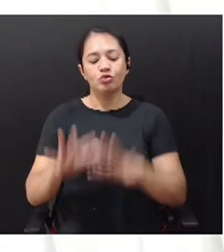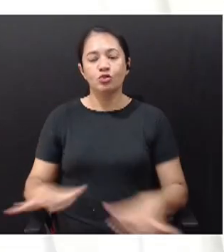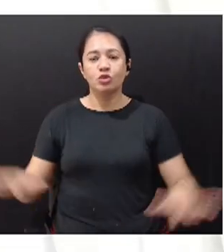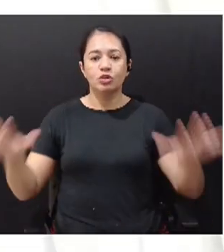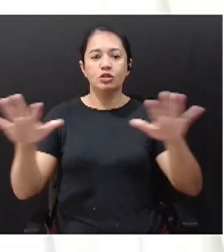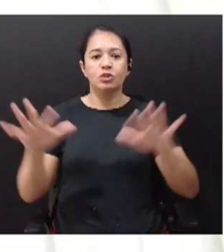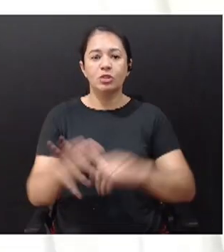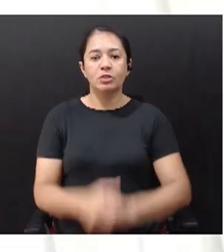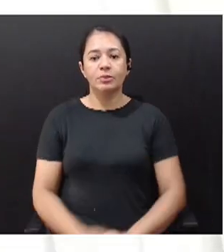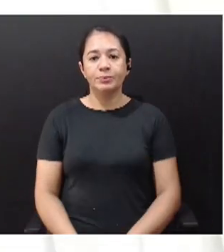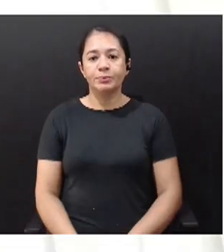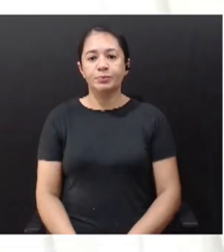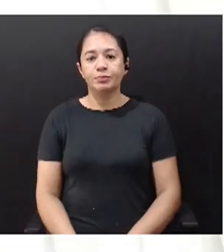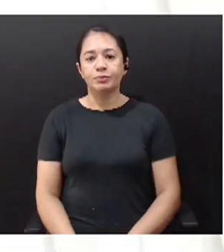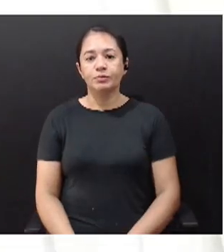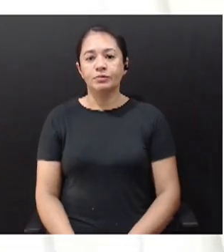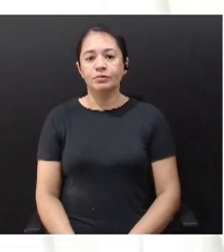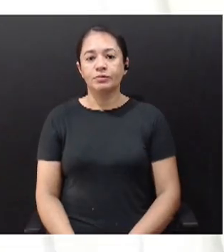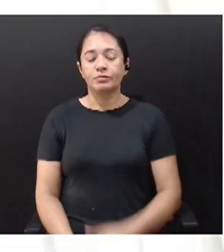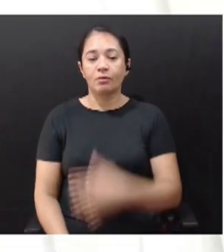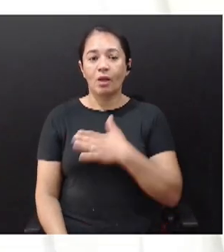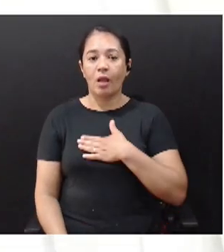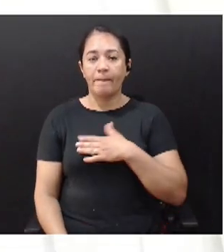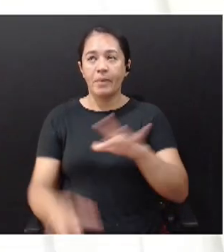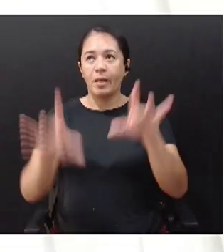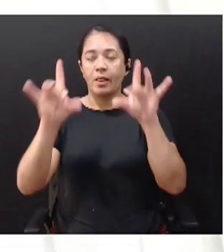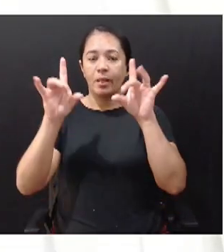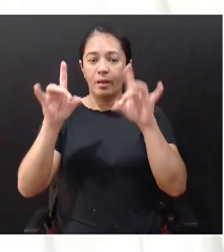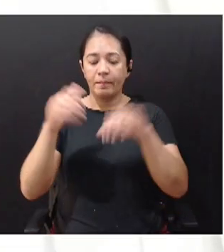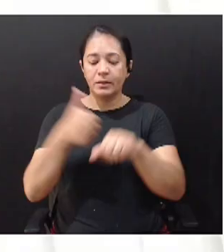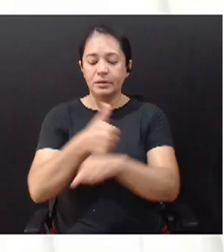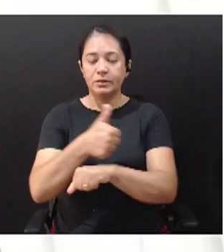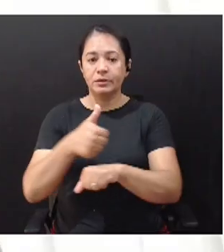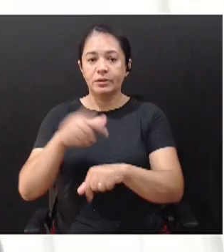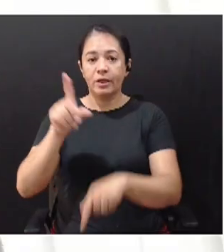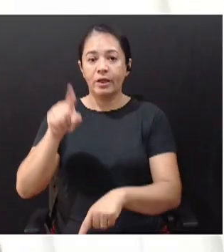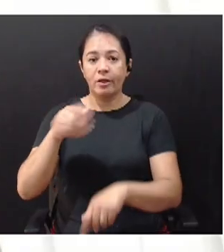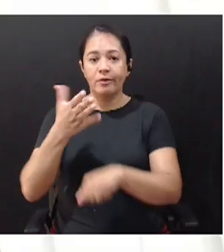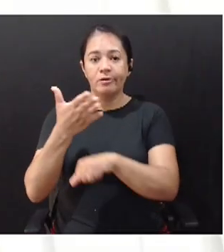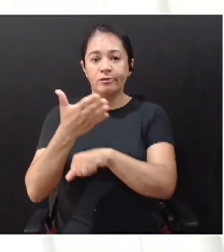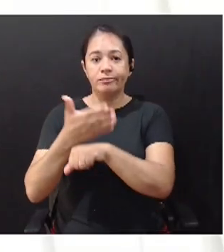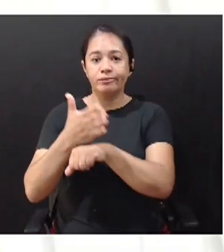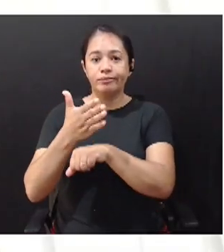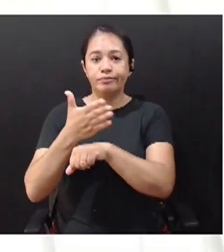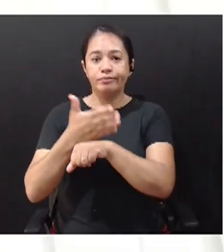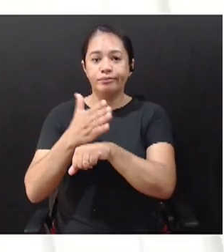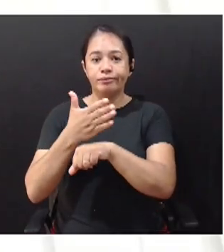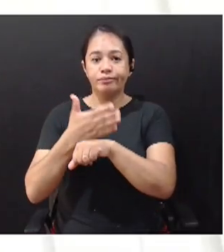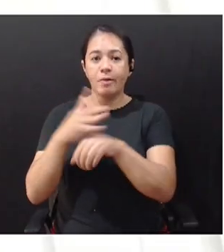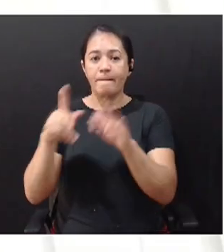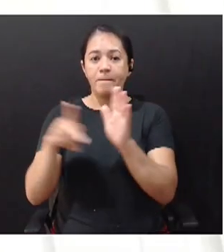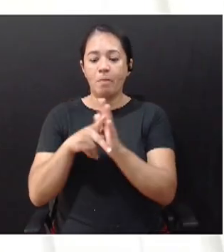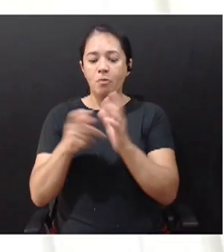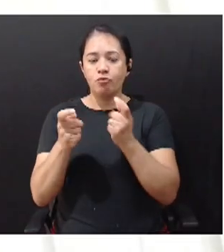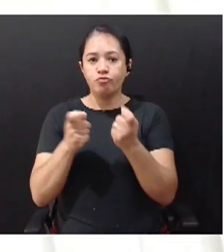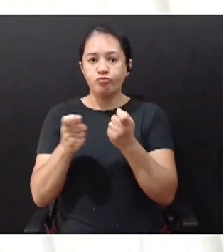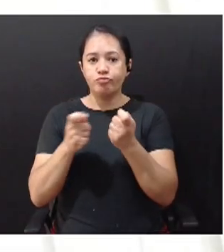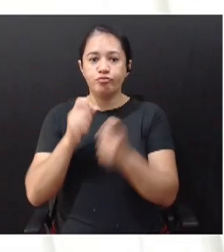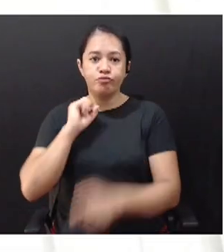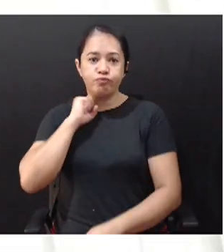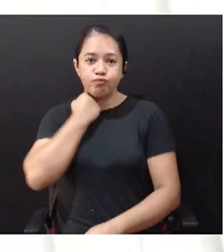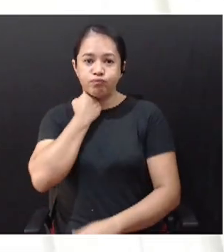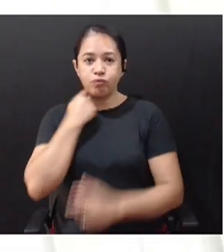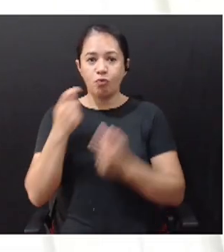como a minha especialidade é o treino de controle do estresse no consultório, então nós fazemos uma bateria